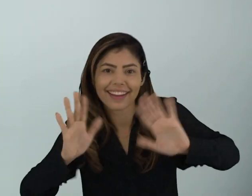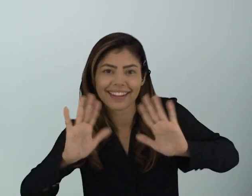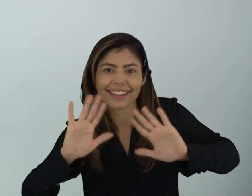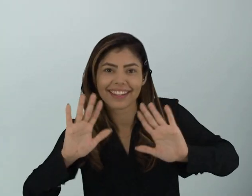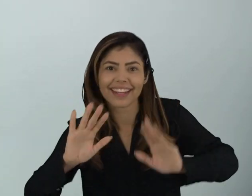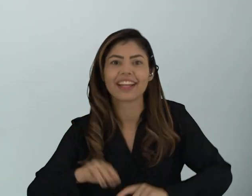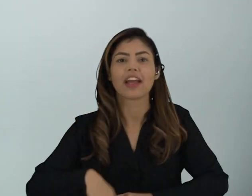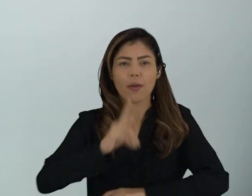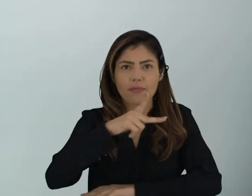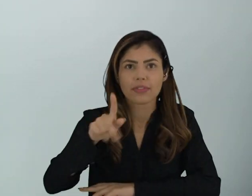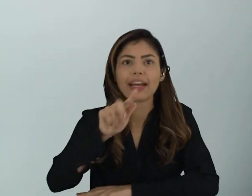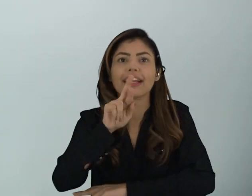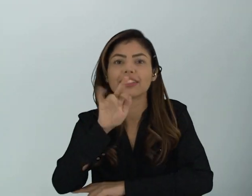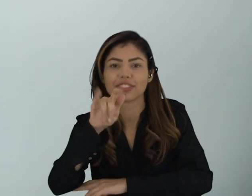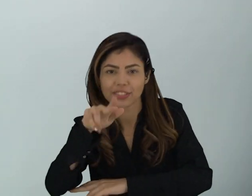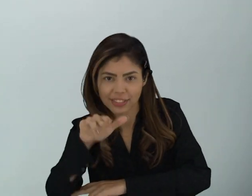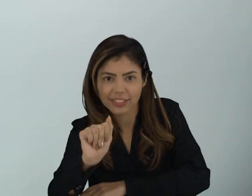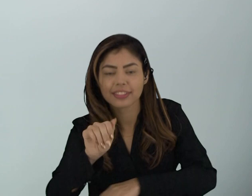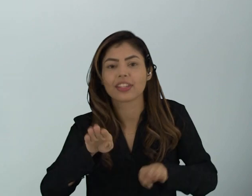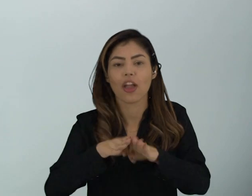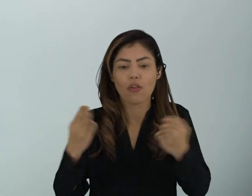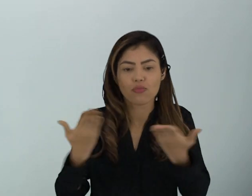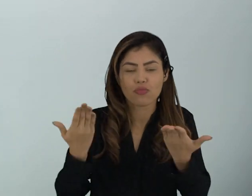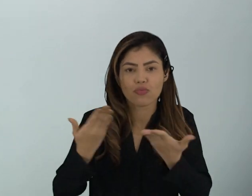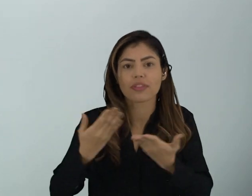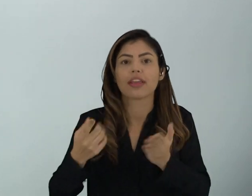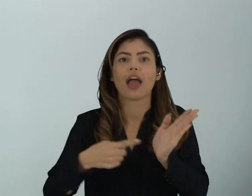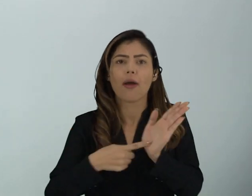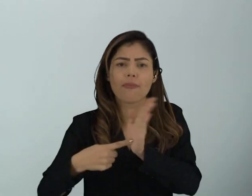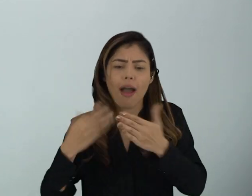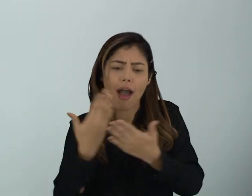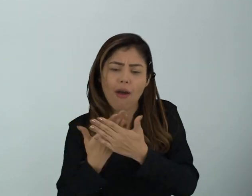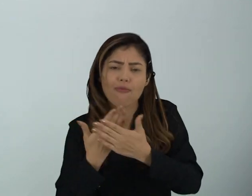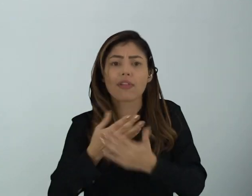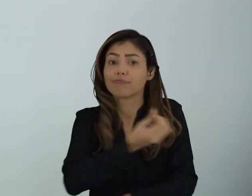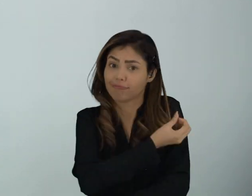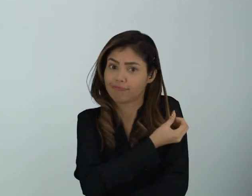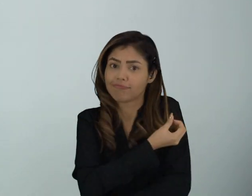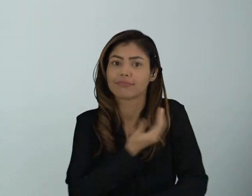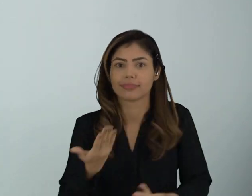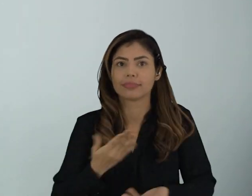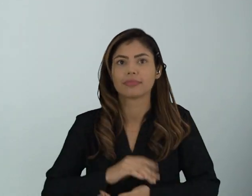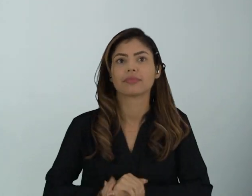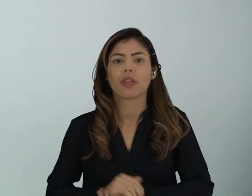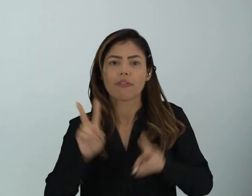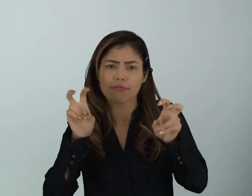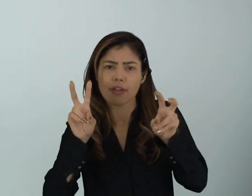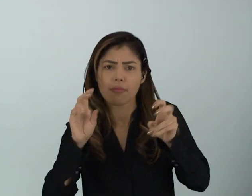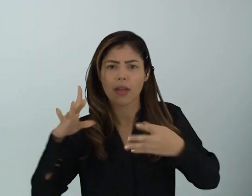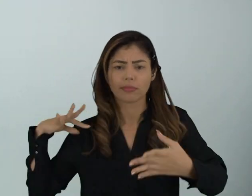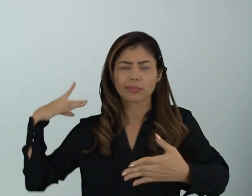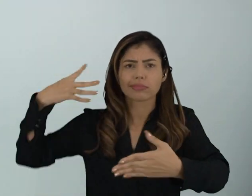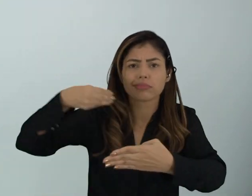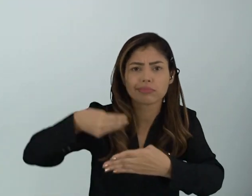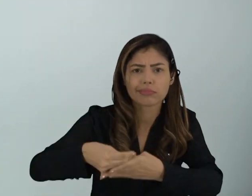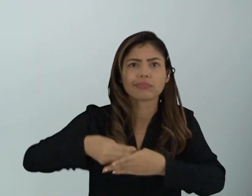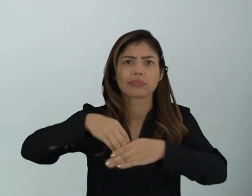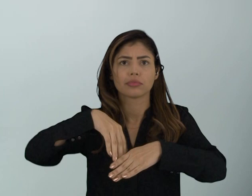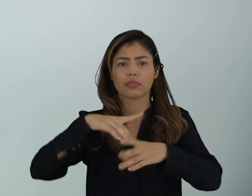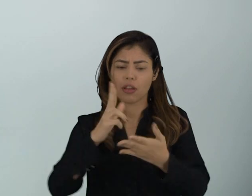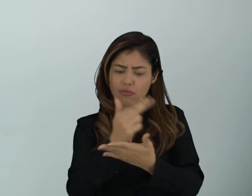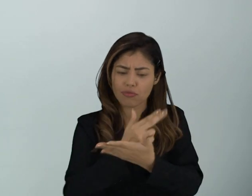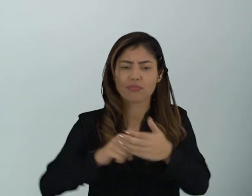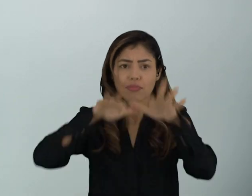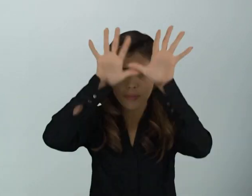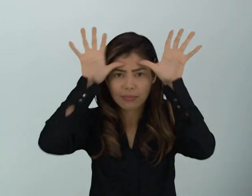Olá, eu sou a professora Regina e hoje nós estamos aqui para uma aula do 6º ano. E o tema da aula de hoje é a trajetória